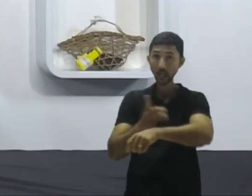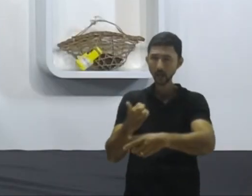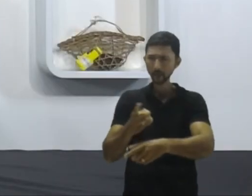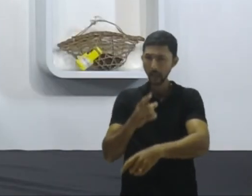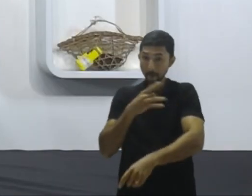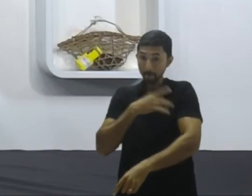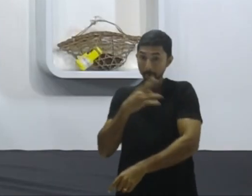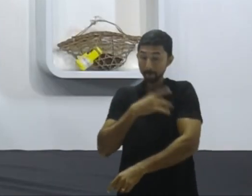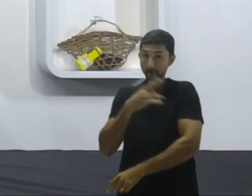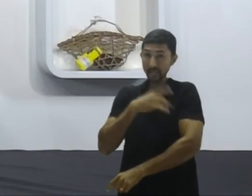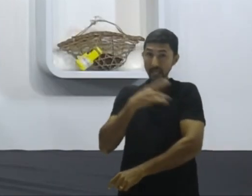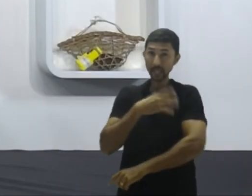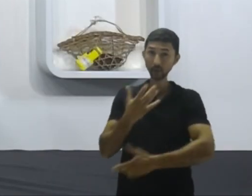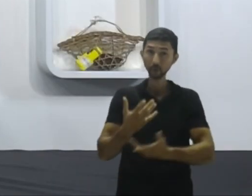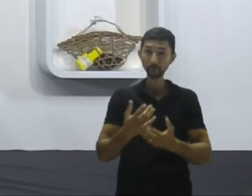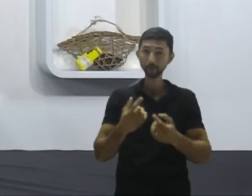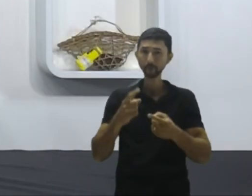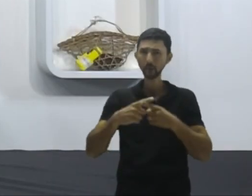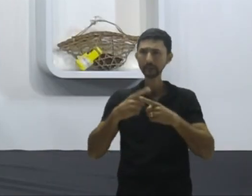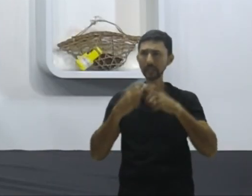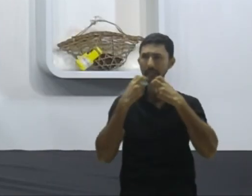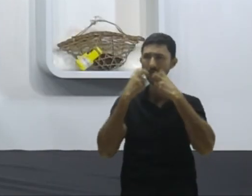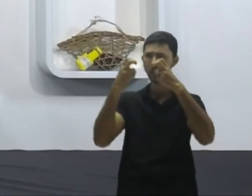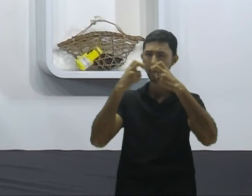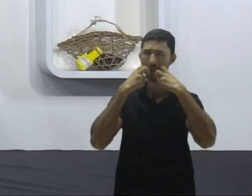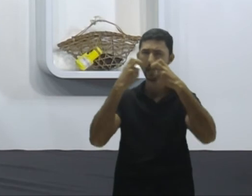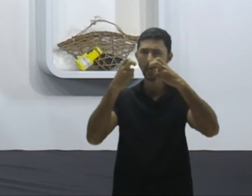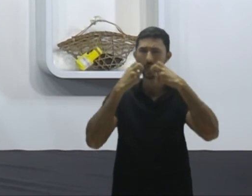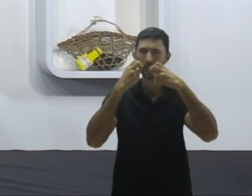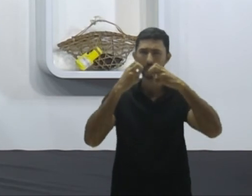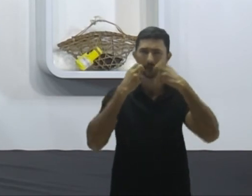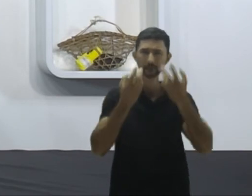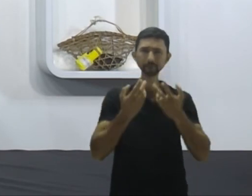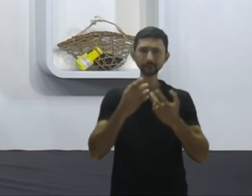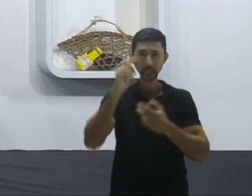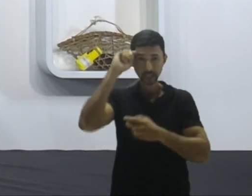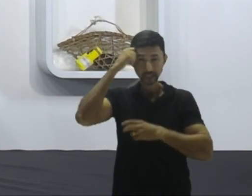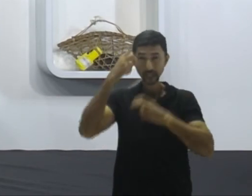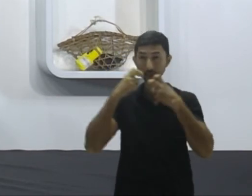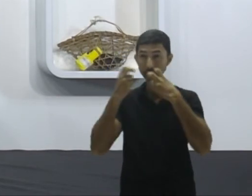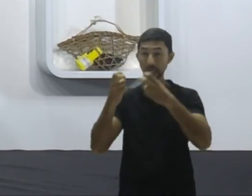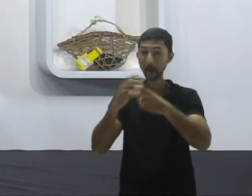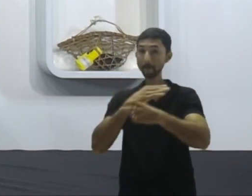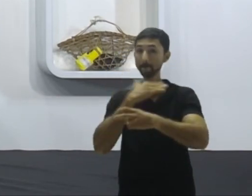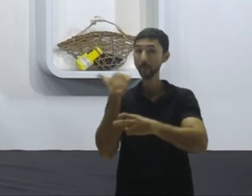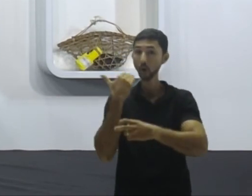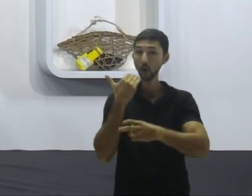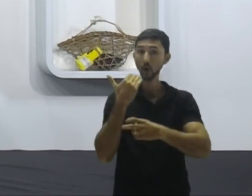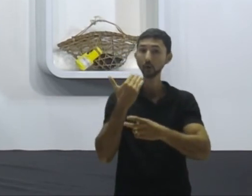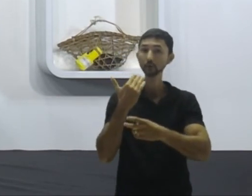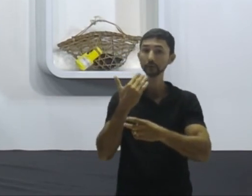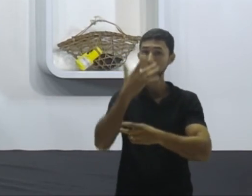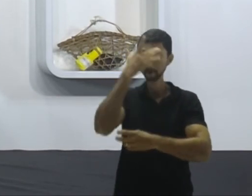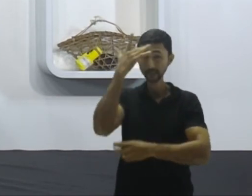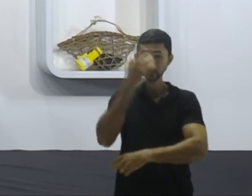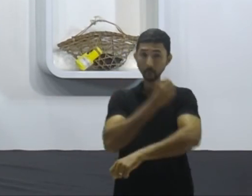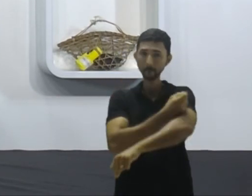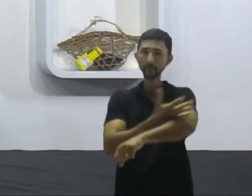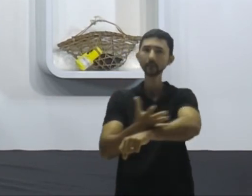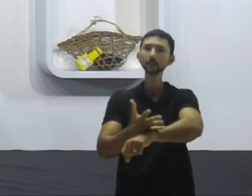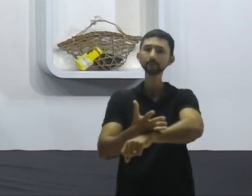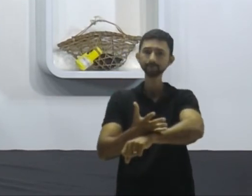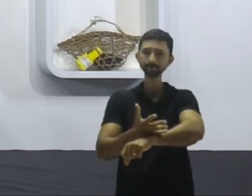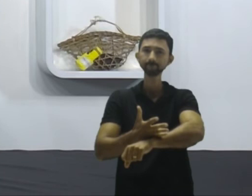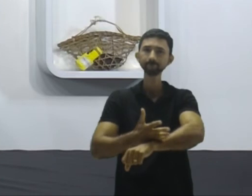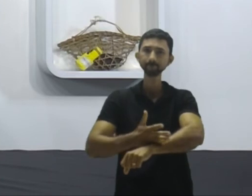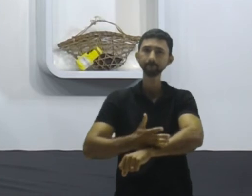porque um dos gritos de guerra, digamos assim, desses negros era a morte aos homens brancos.